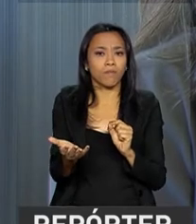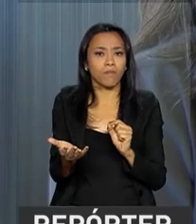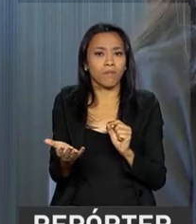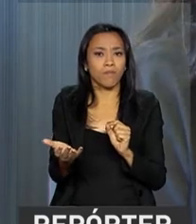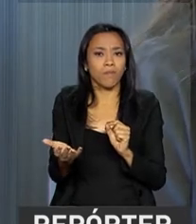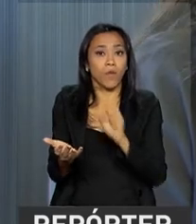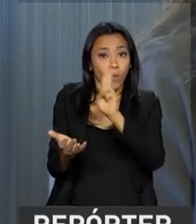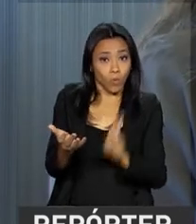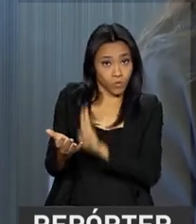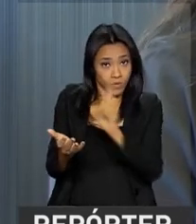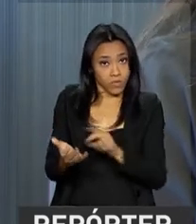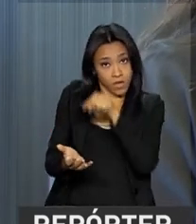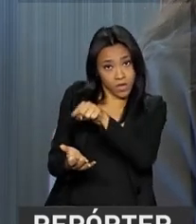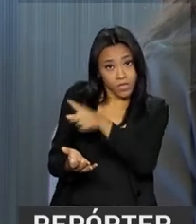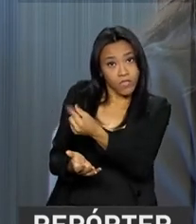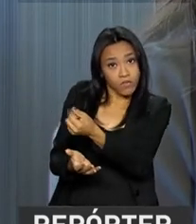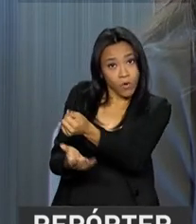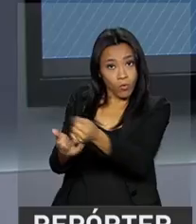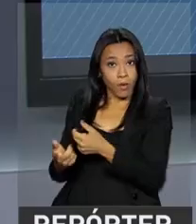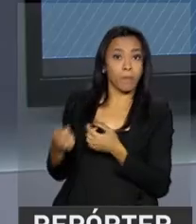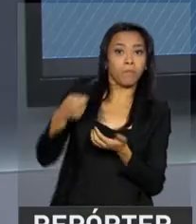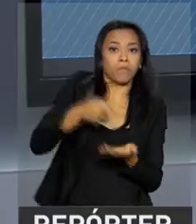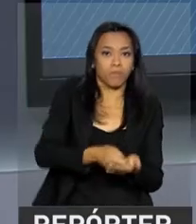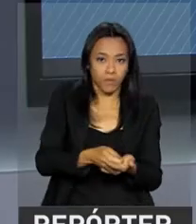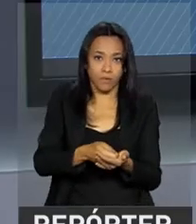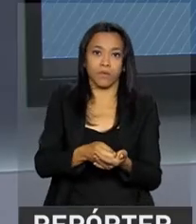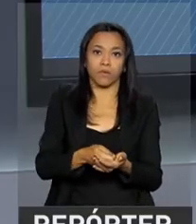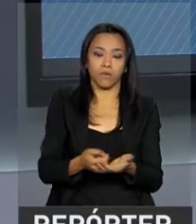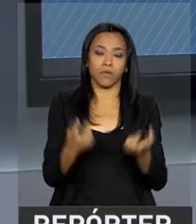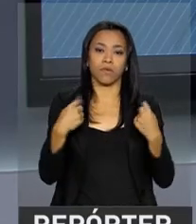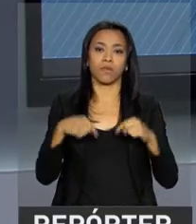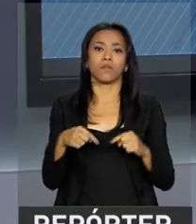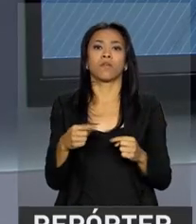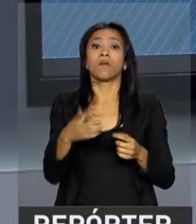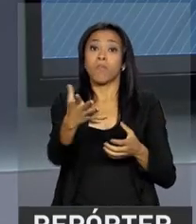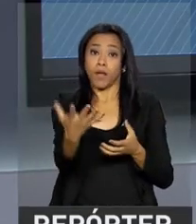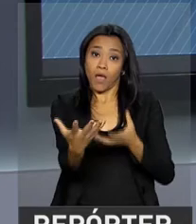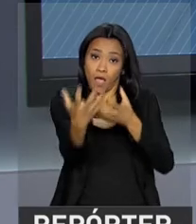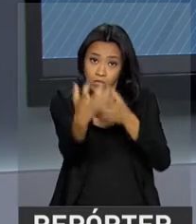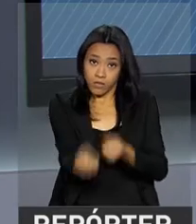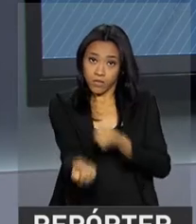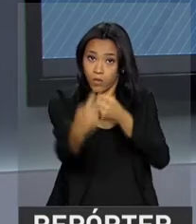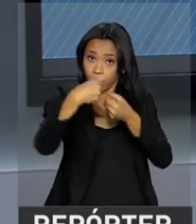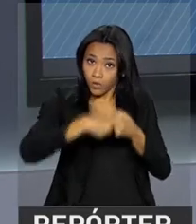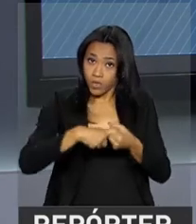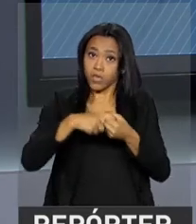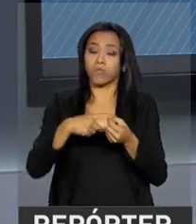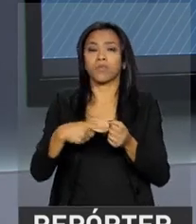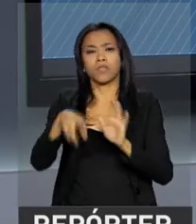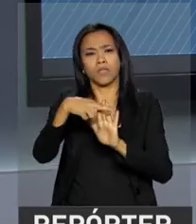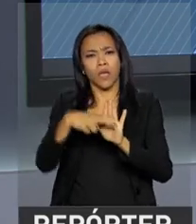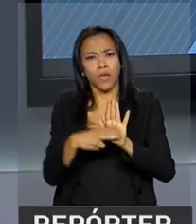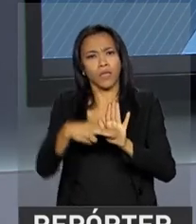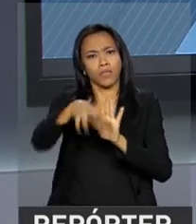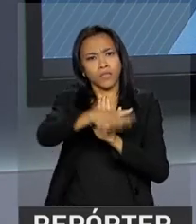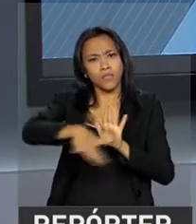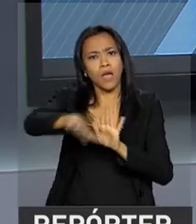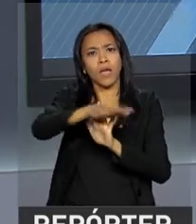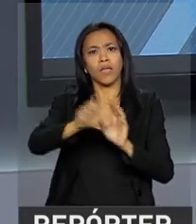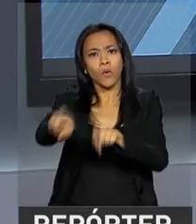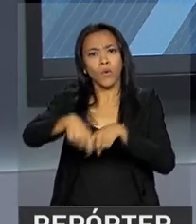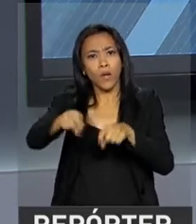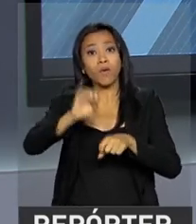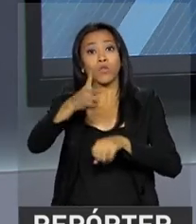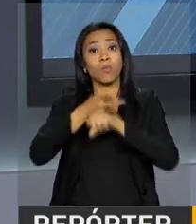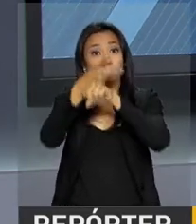utilizar esses valores para poder pagar para aderir ao programa de regularização rural basta procurar um posto da